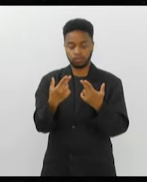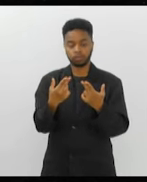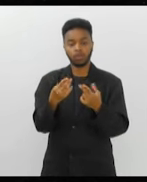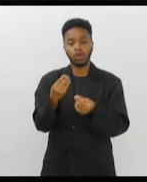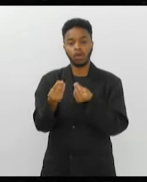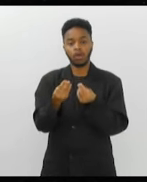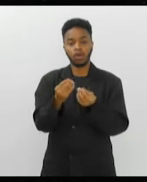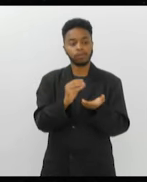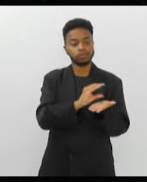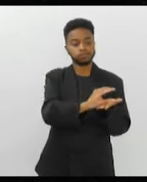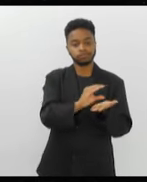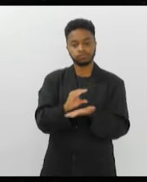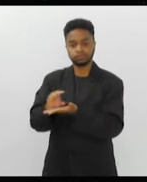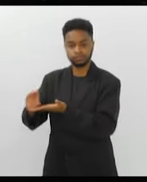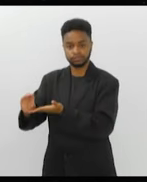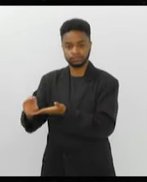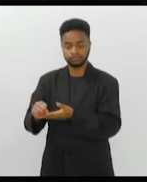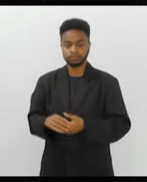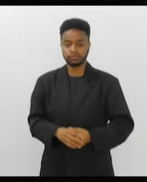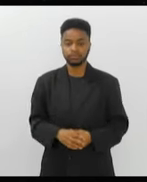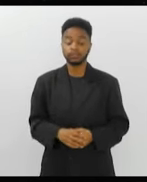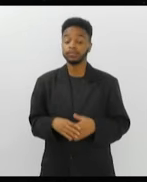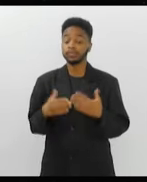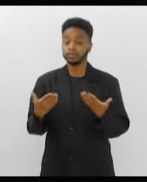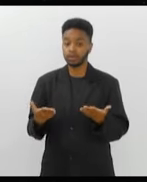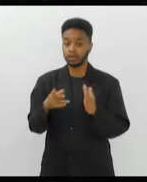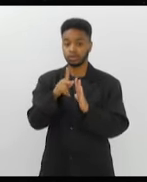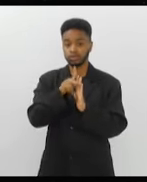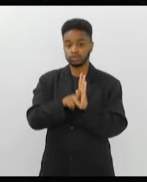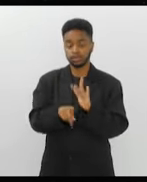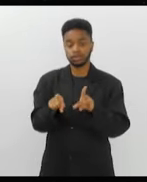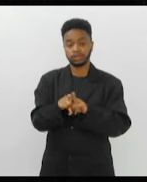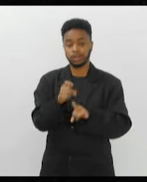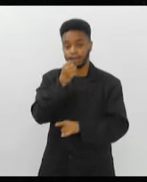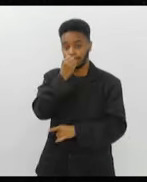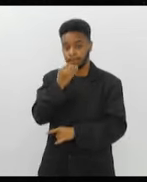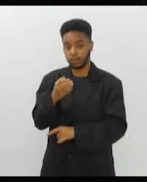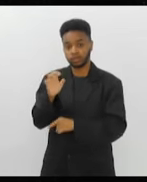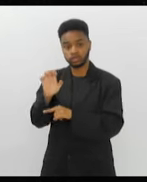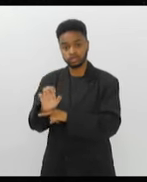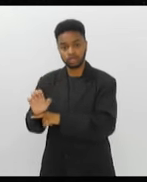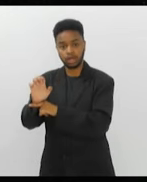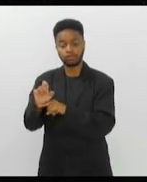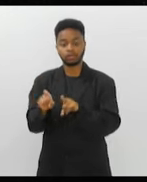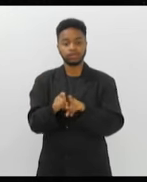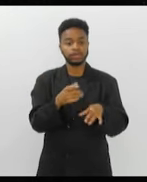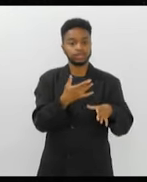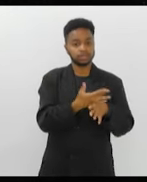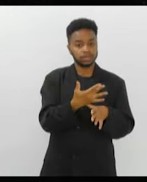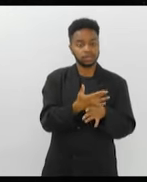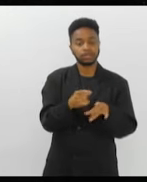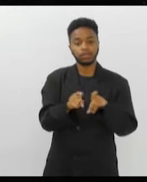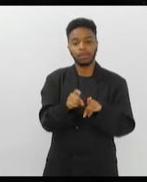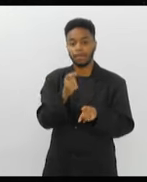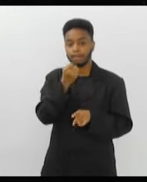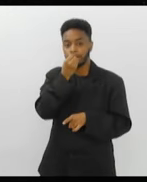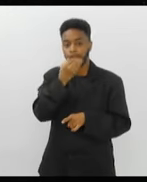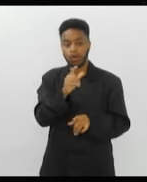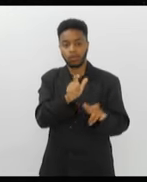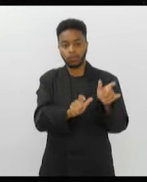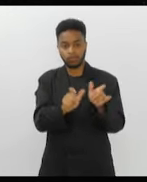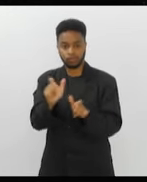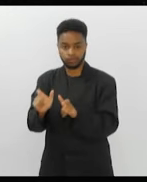dos municípios. Então, é um projeto que também é bom para o Estado, para o município, e é bom para o usuário,